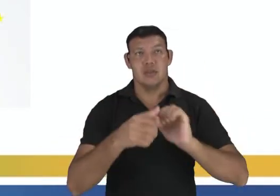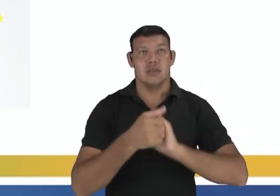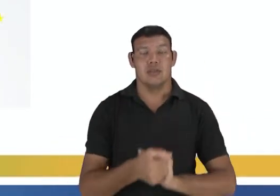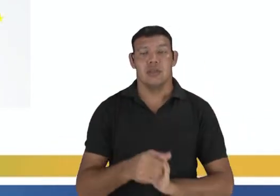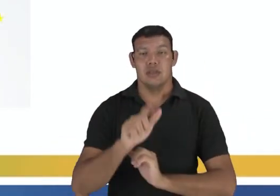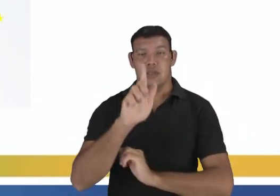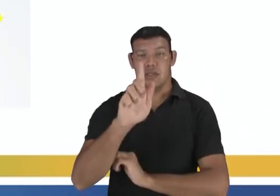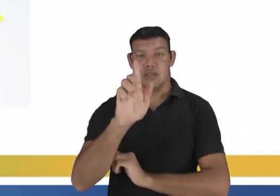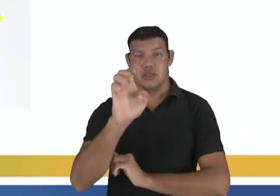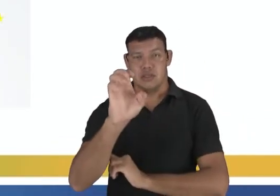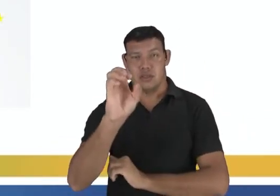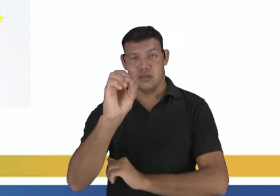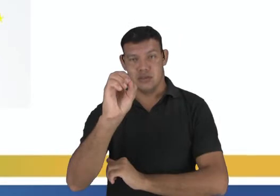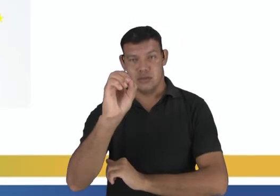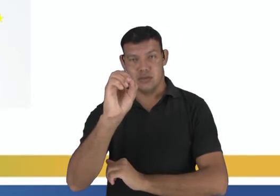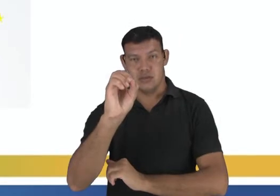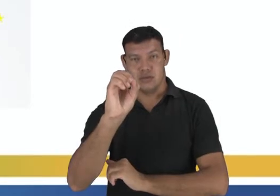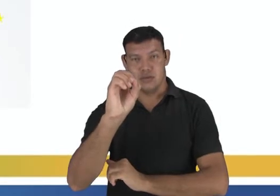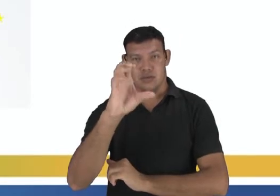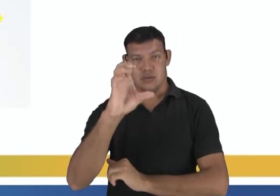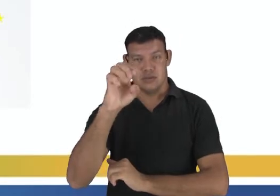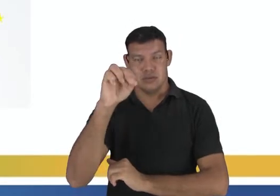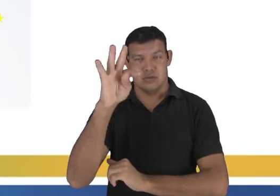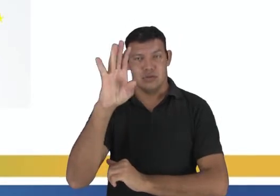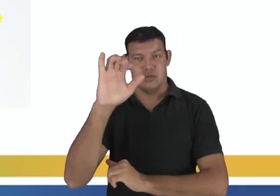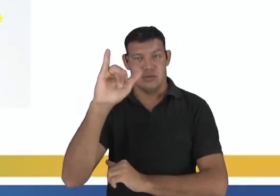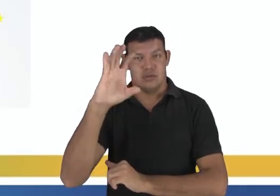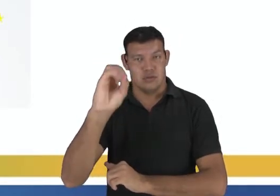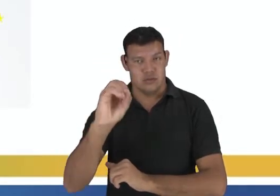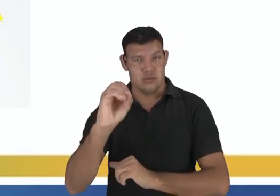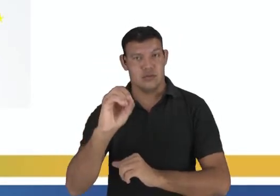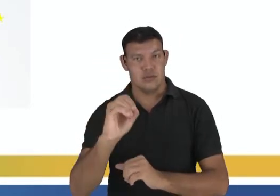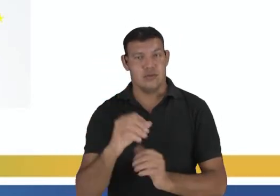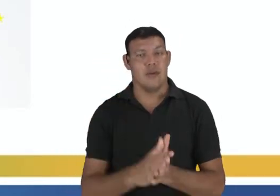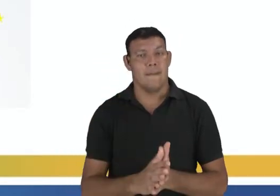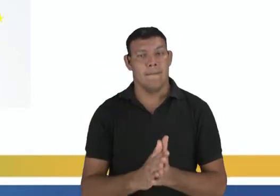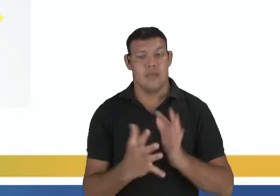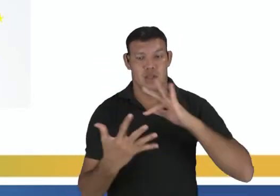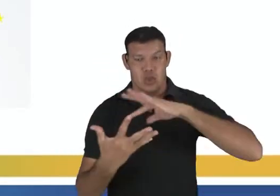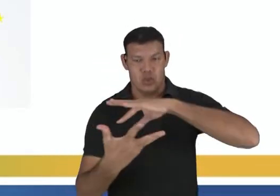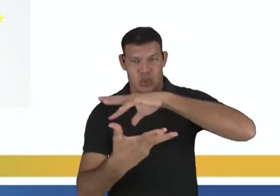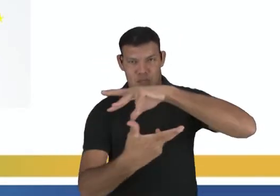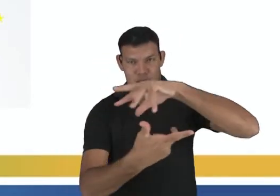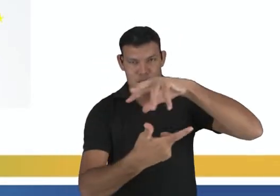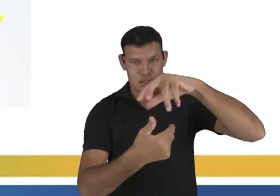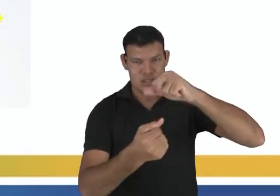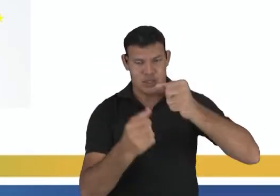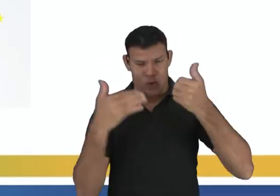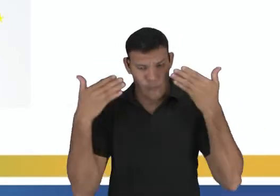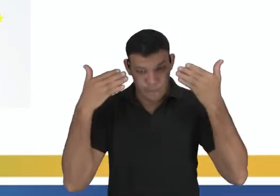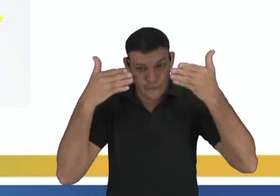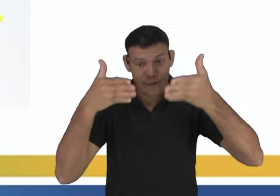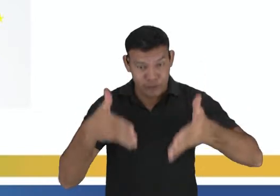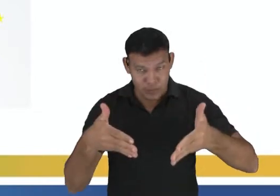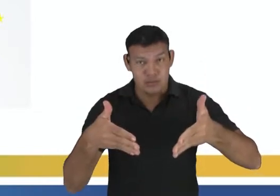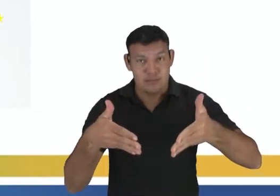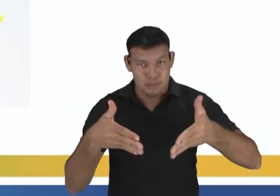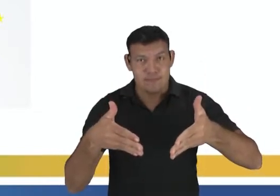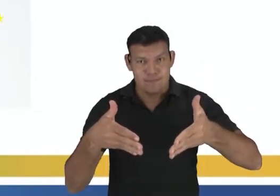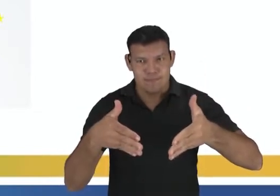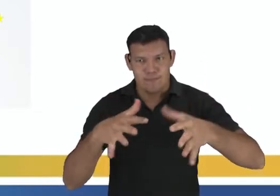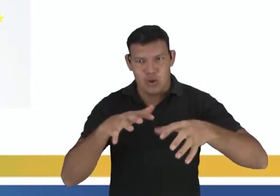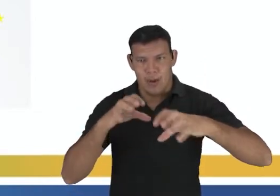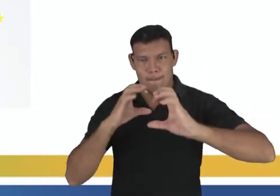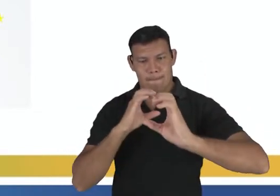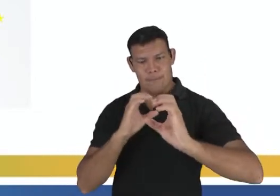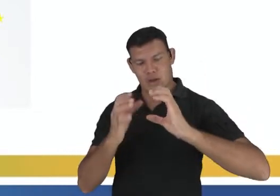geocêntrico, geo aí vem de terra, e o centro, esse cêntrico vem do centro. Para eles, até então, seria o centro